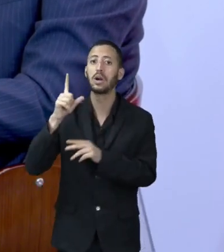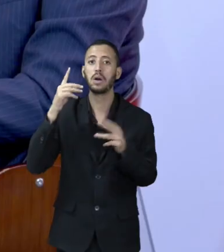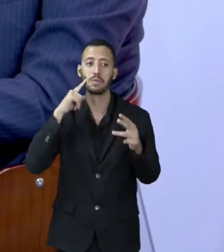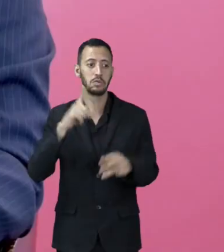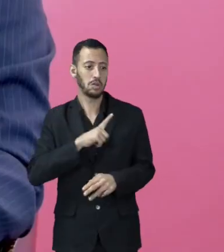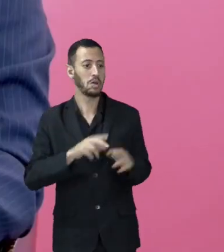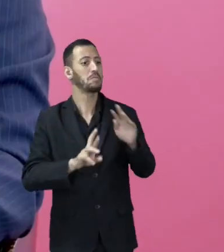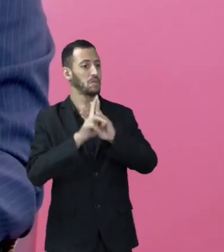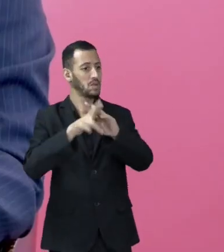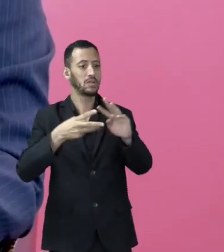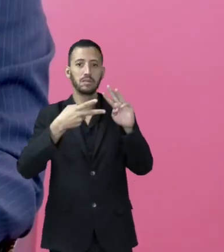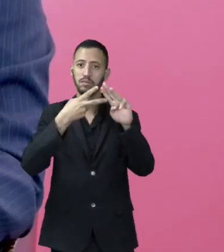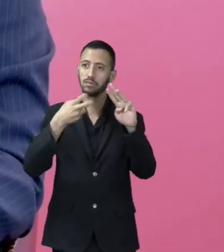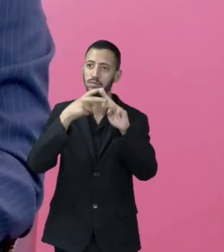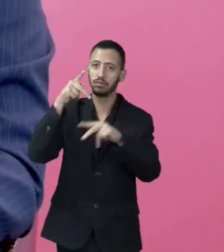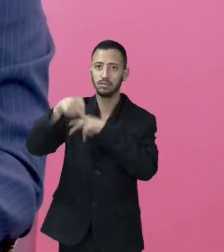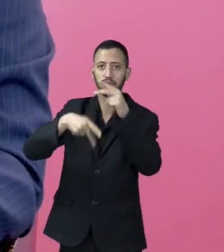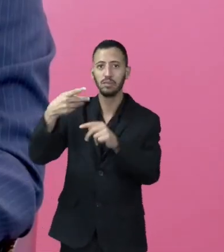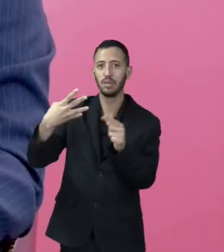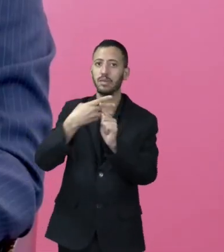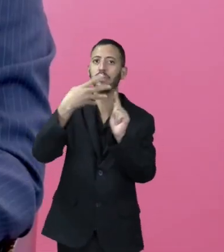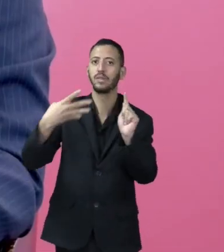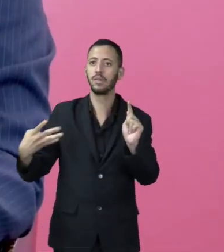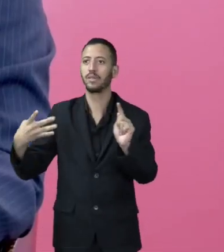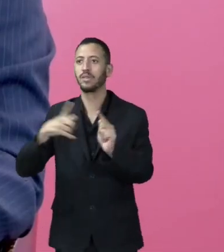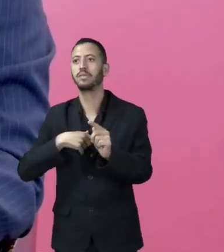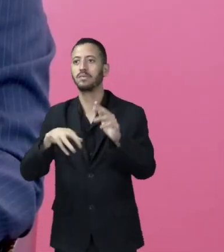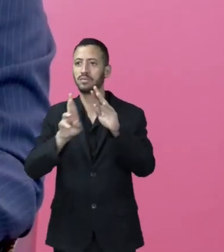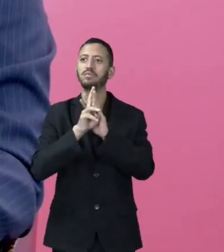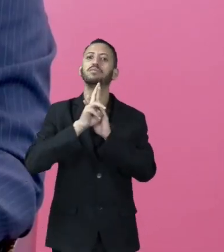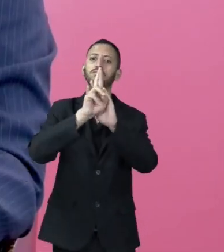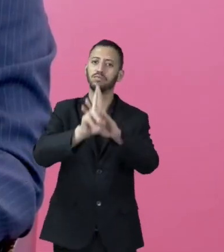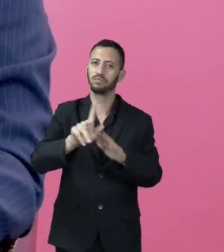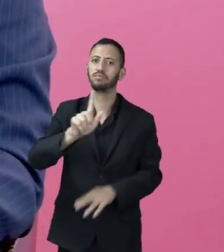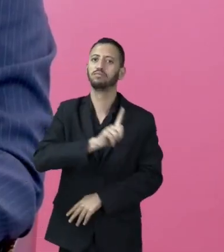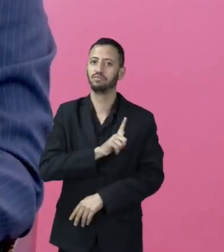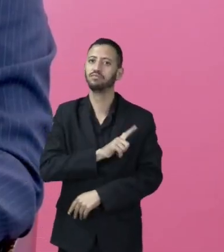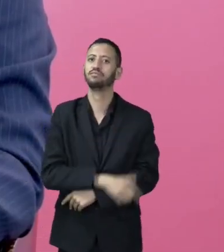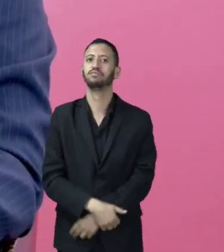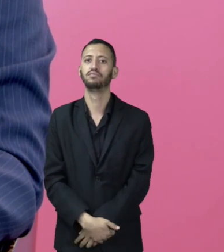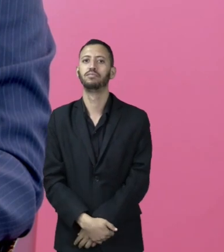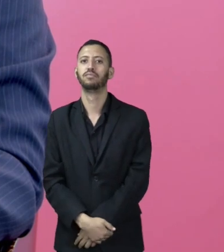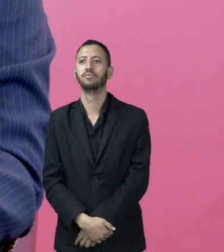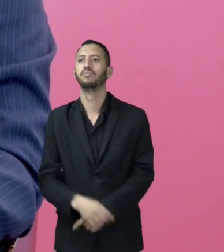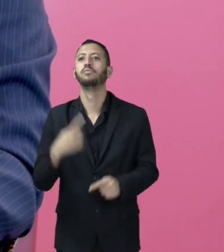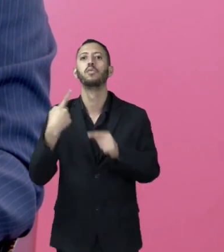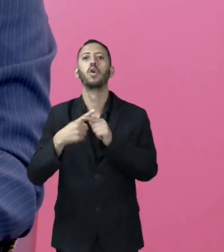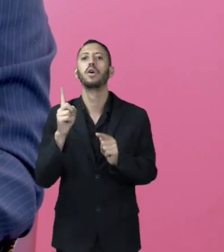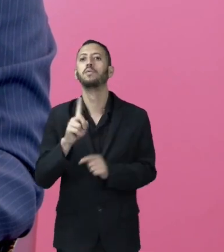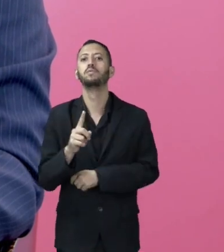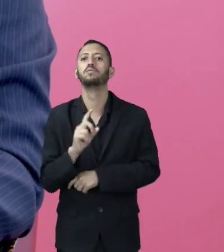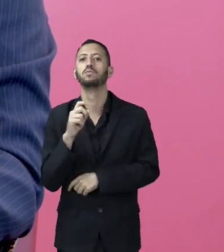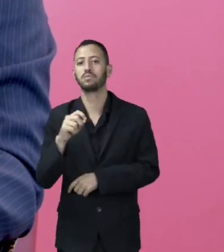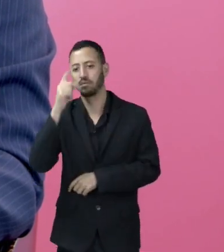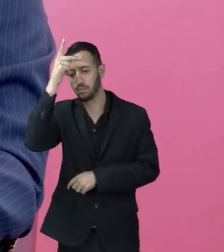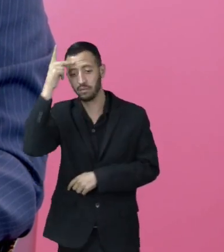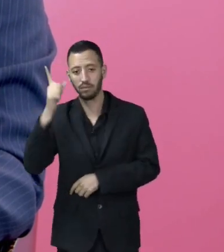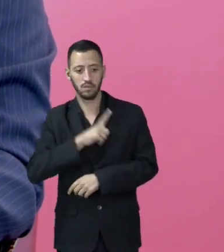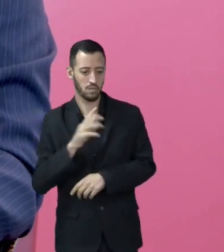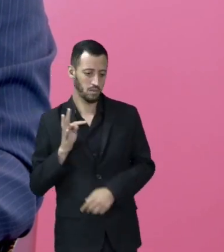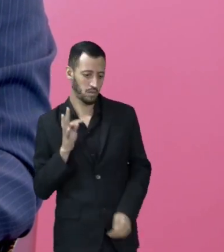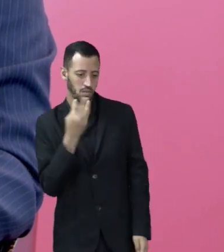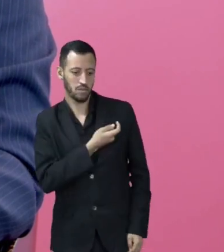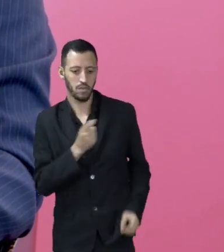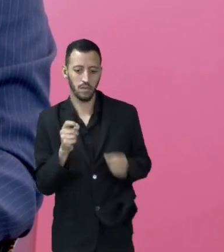né, vê também a população LGBTQIA+, sendo representada, e por que não também as pessoas trans que